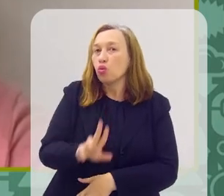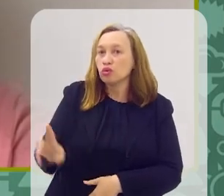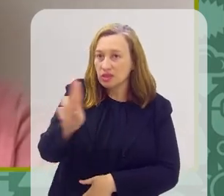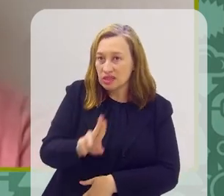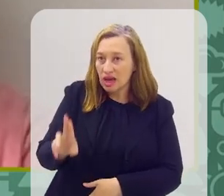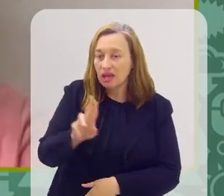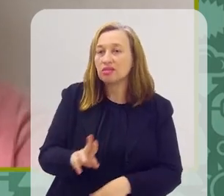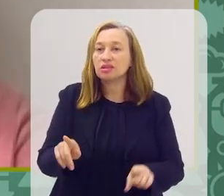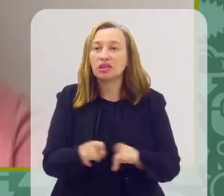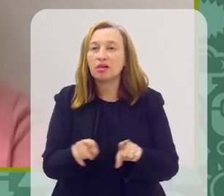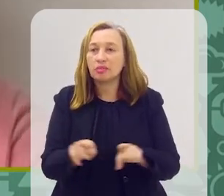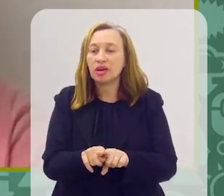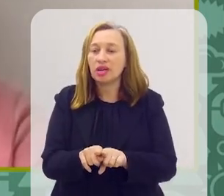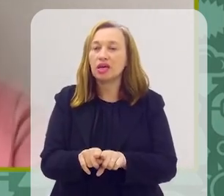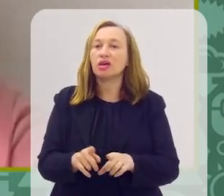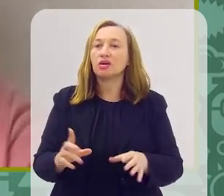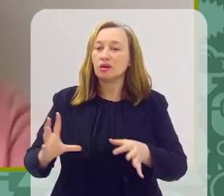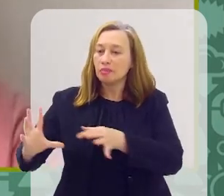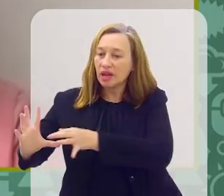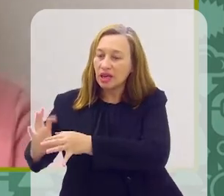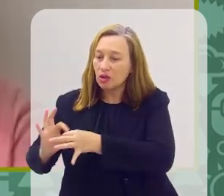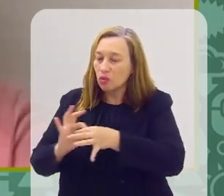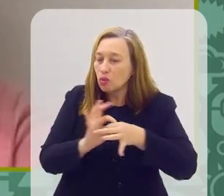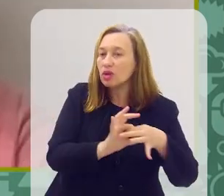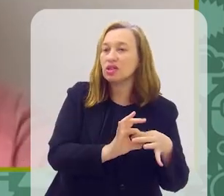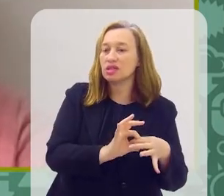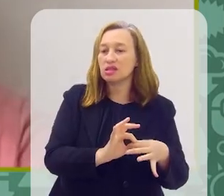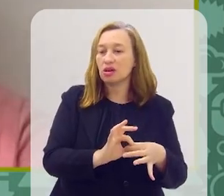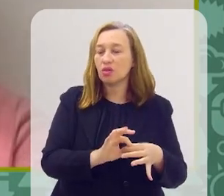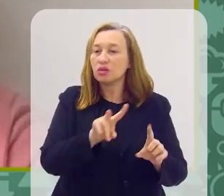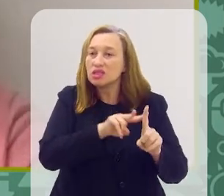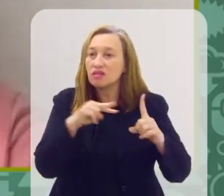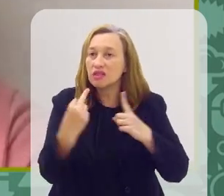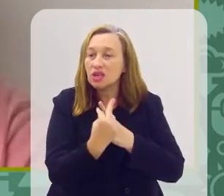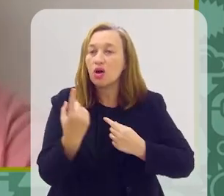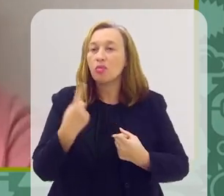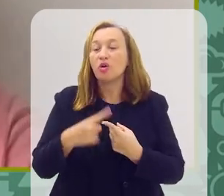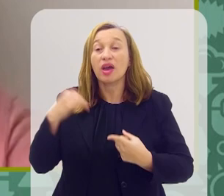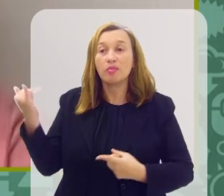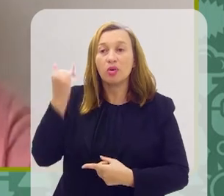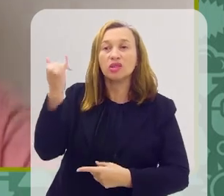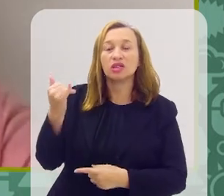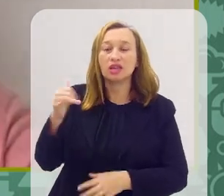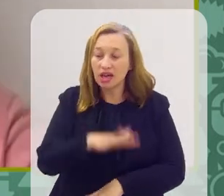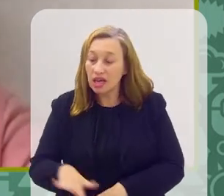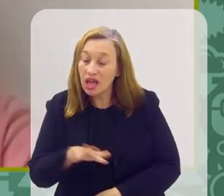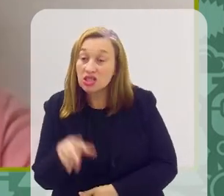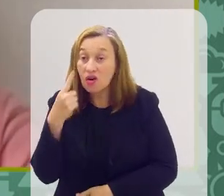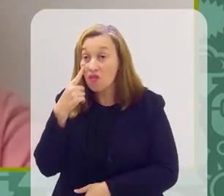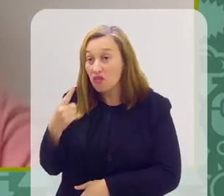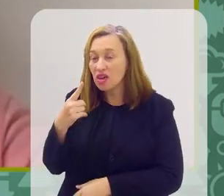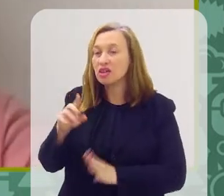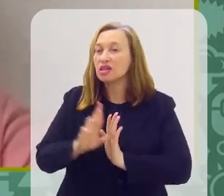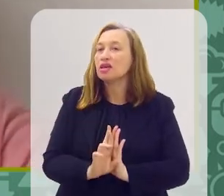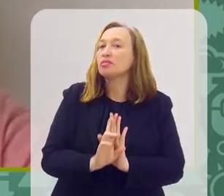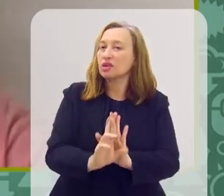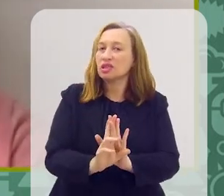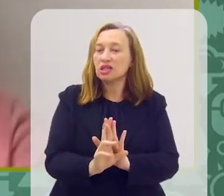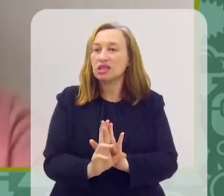tem usado ela também como composição, né, como essa perspectiva, porque é importante que a criança veja